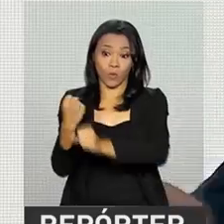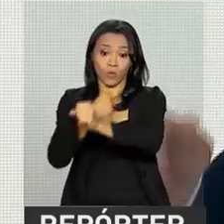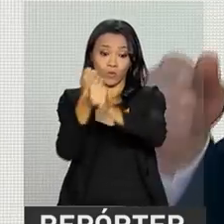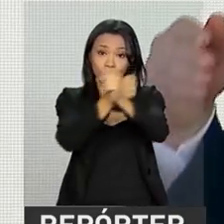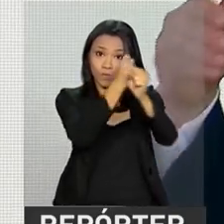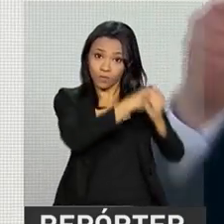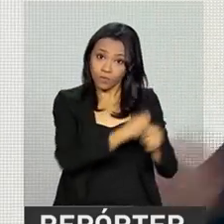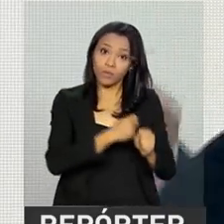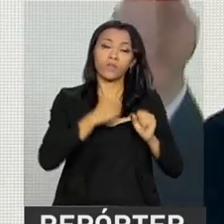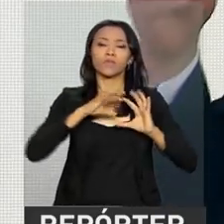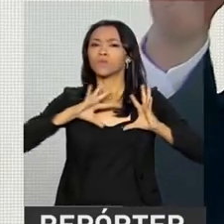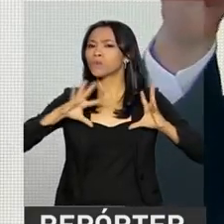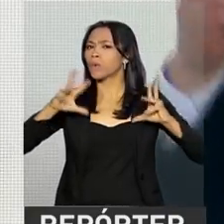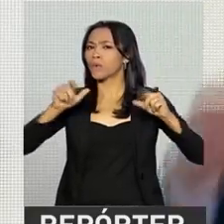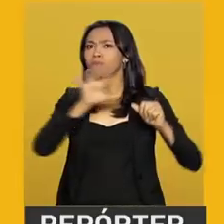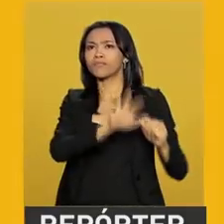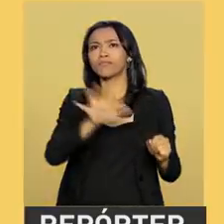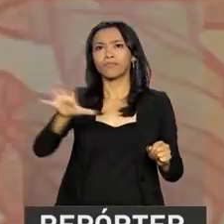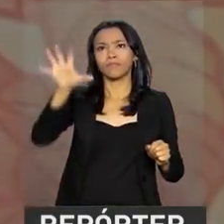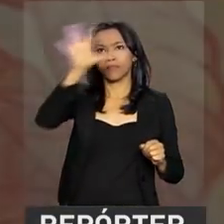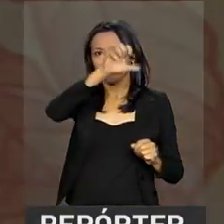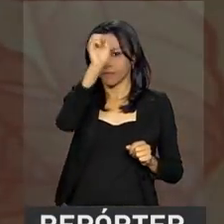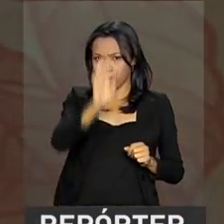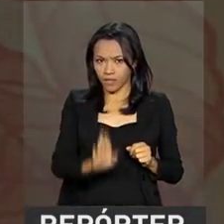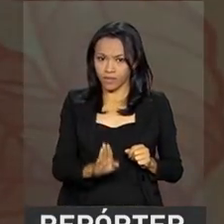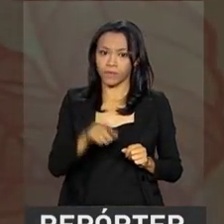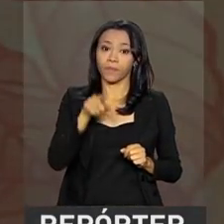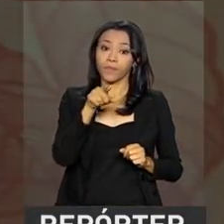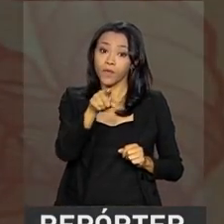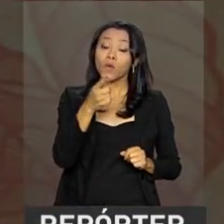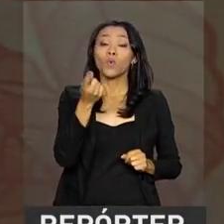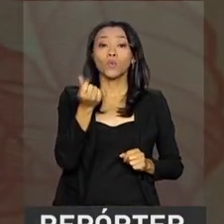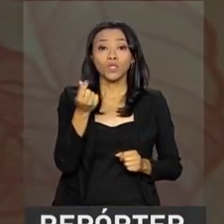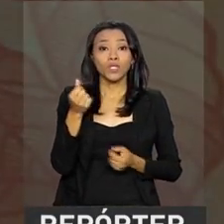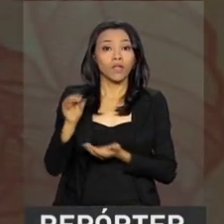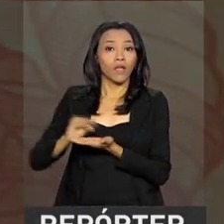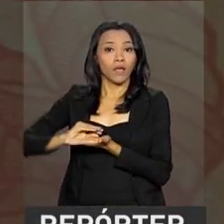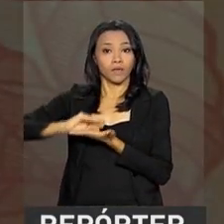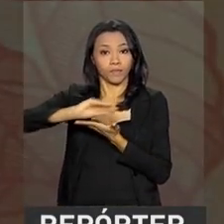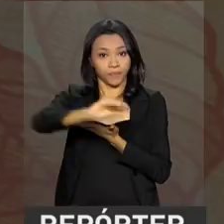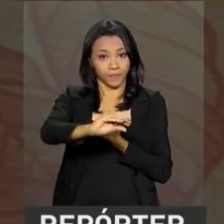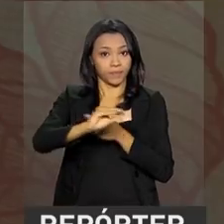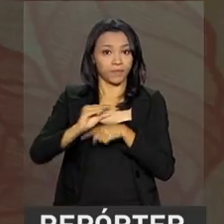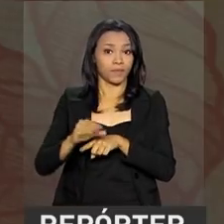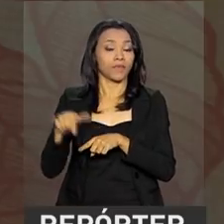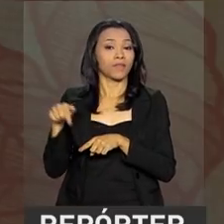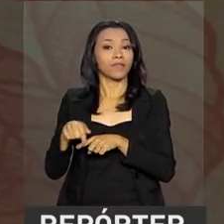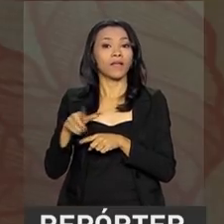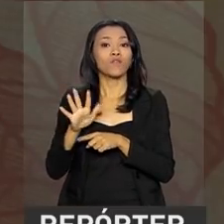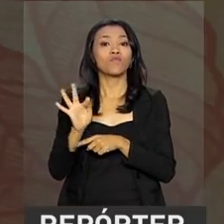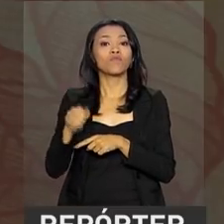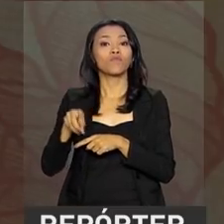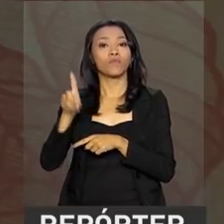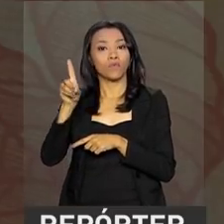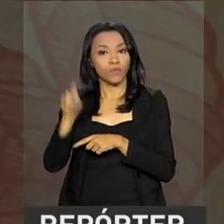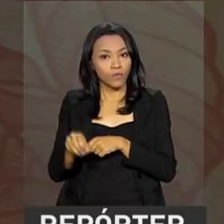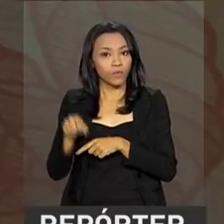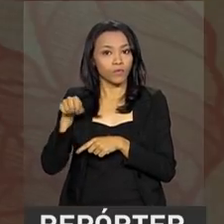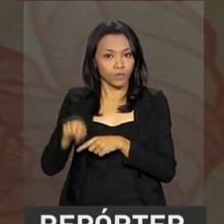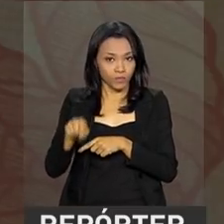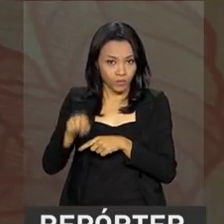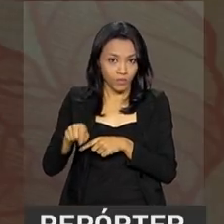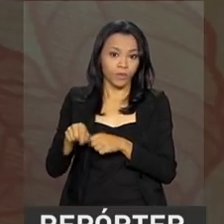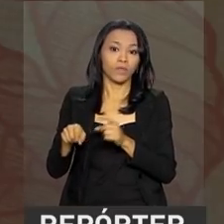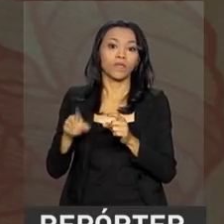todas as regiões do país os recursos vão sair do orçamento geral da união do fundo de garantia do tempo de